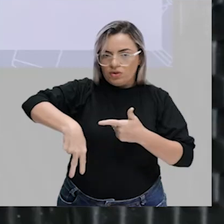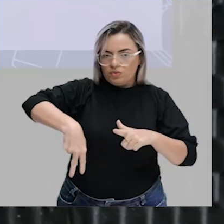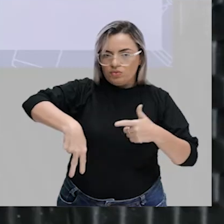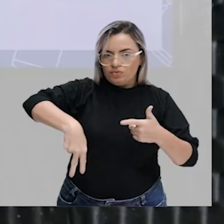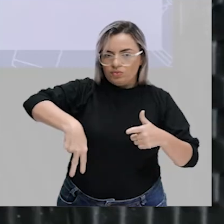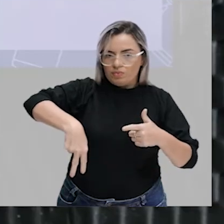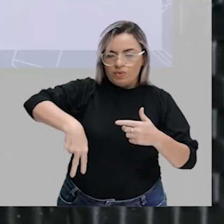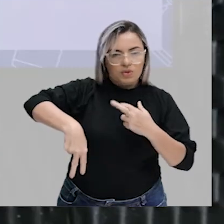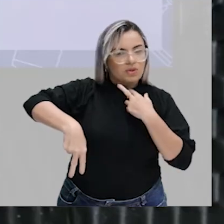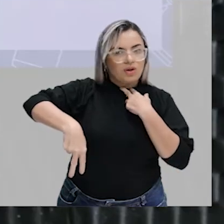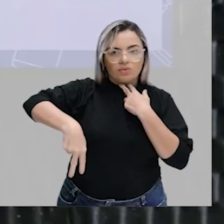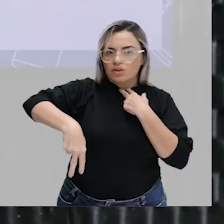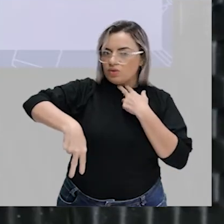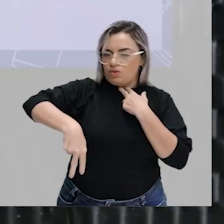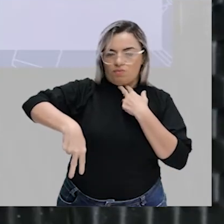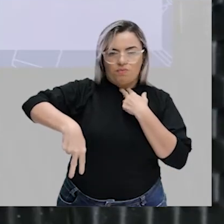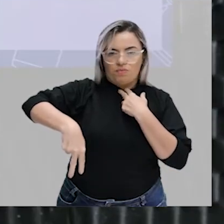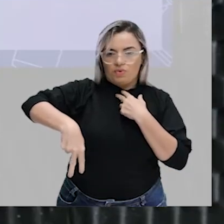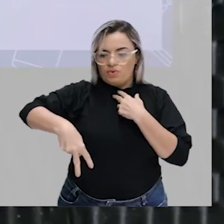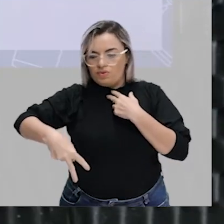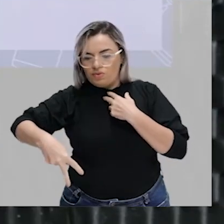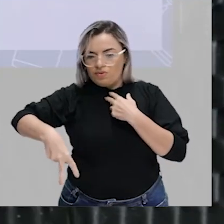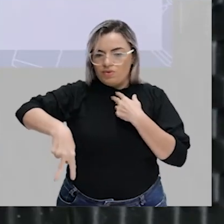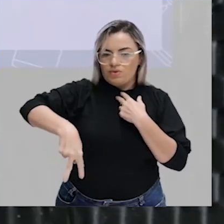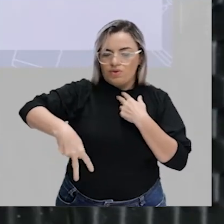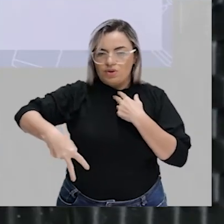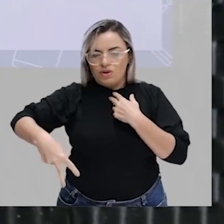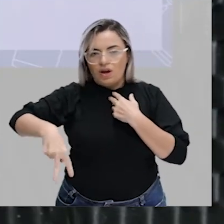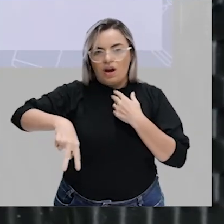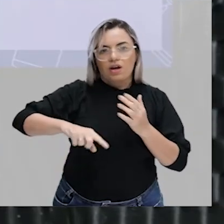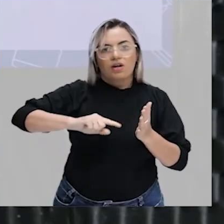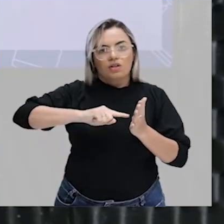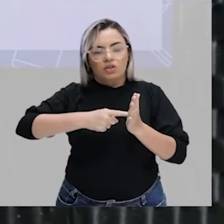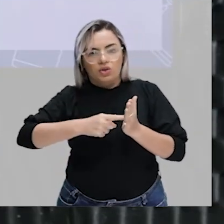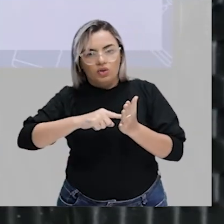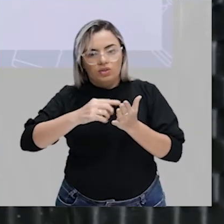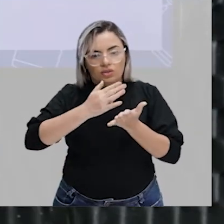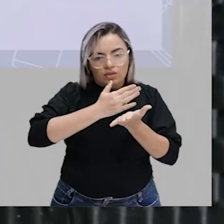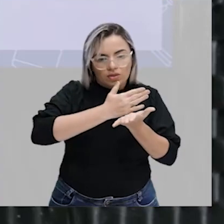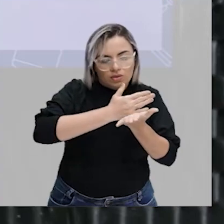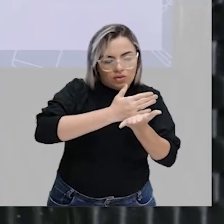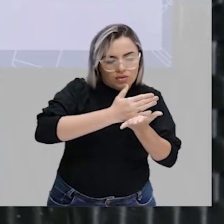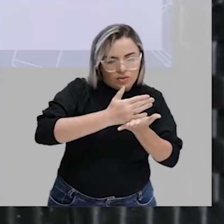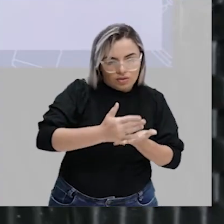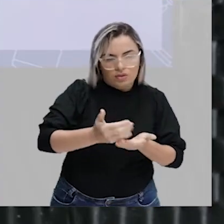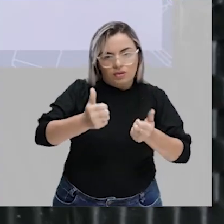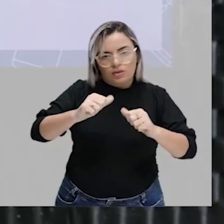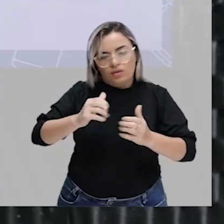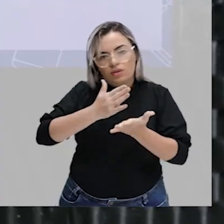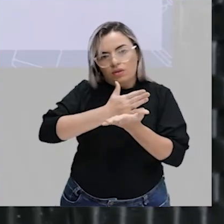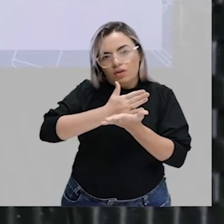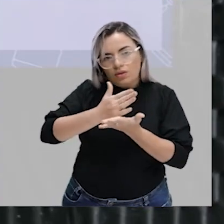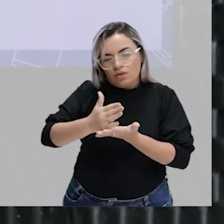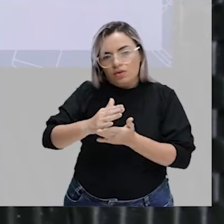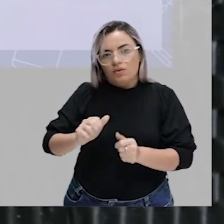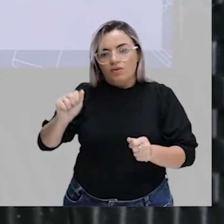desequilíbrio. Aí existe a nota de partida, que os árbitros já avaliam ali. Ela já vai dizer, eu vou realizar determinado salto, tem esse